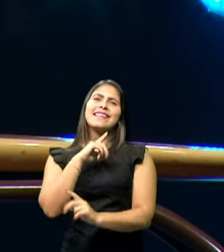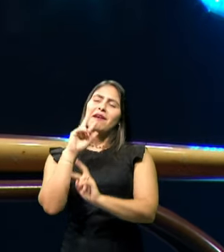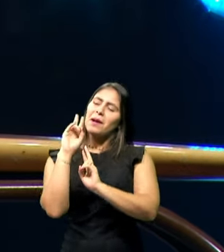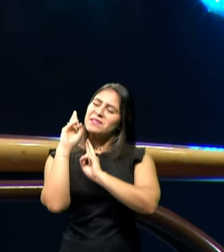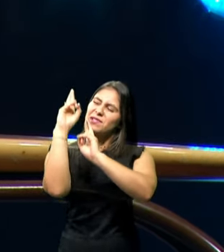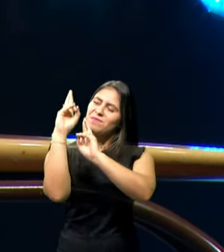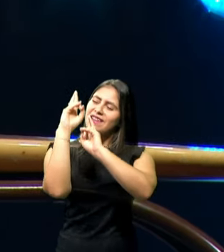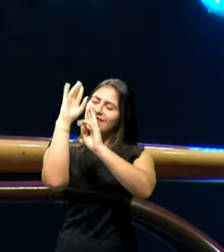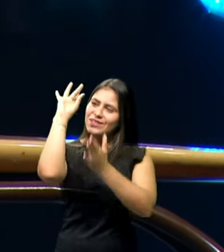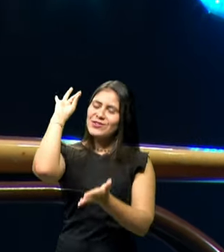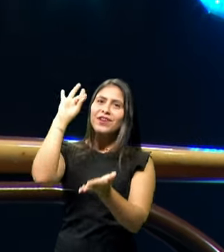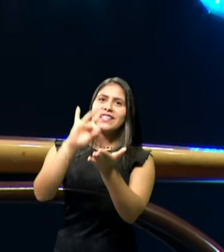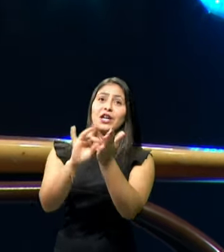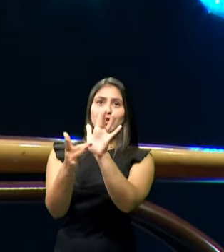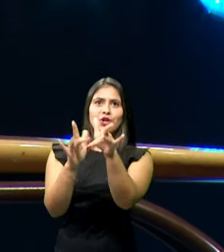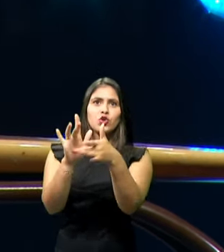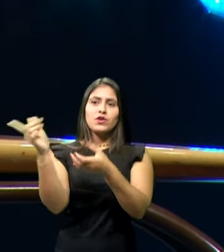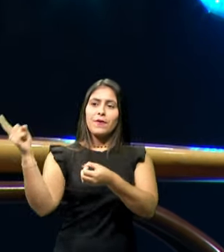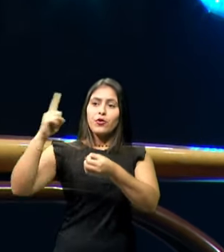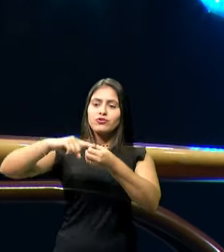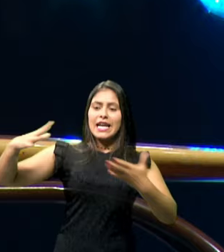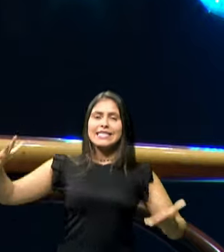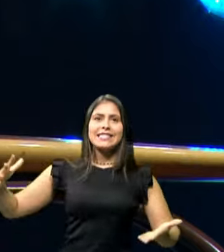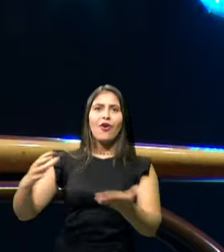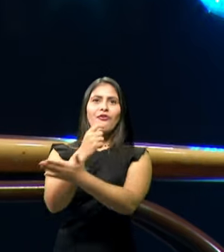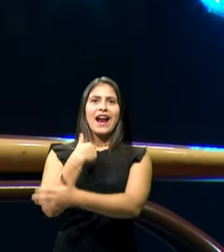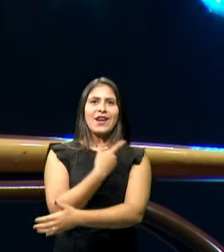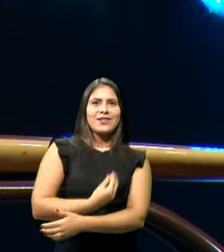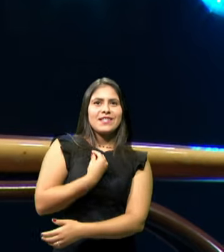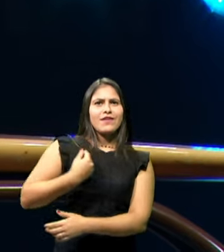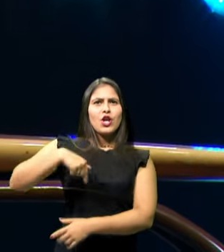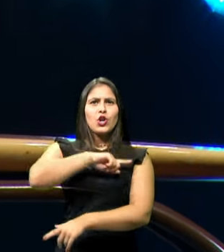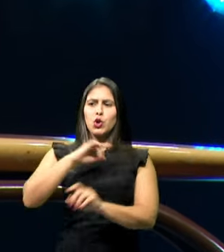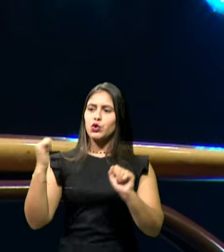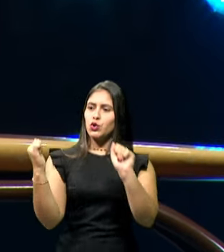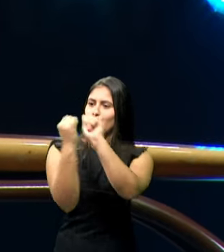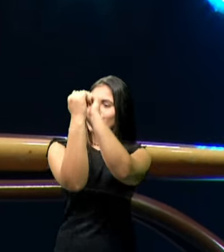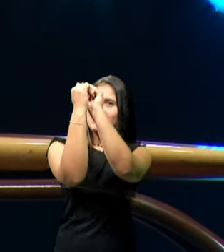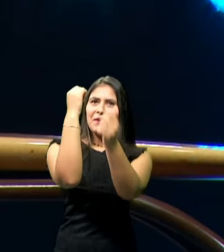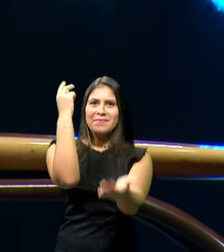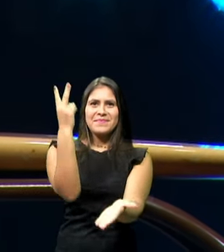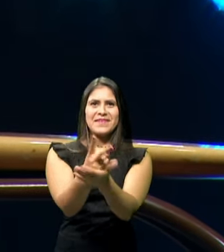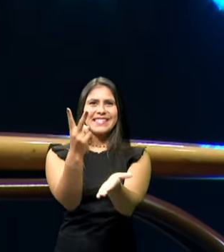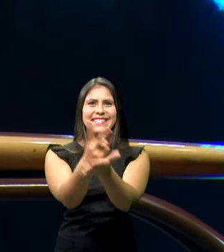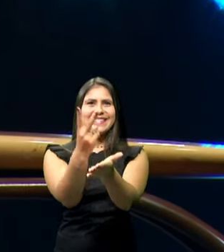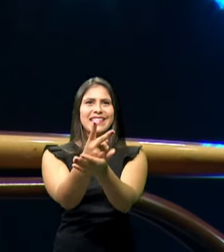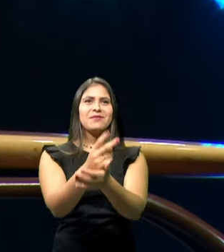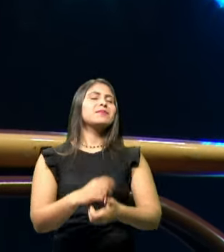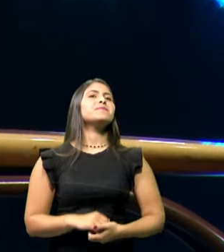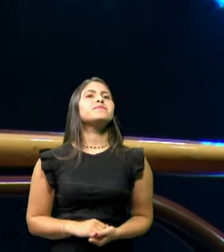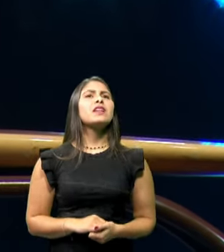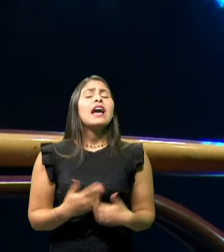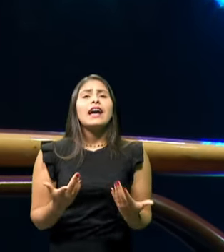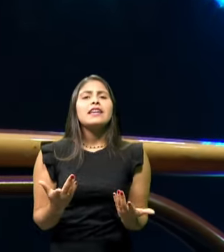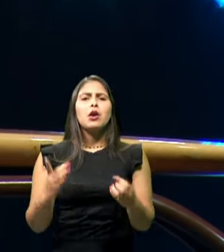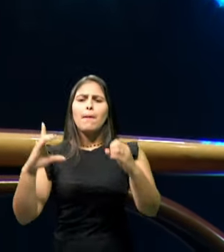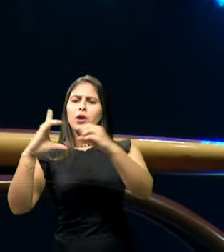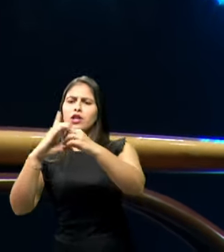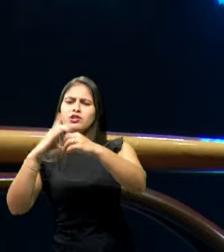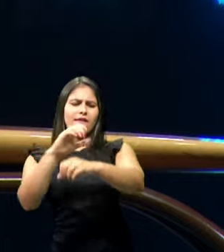esperança que Jesus vem arrebatar a sua igreja e vamos estar para sempre. Aí não vai ter bola de